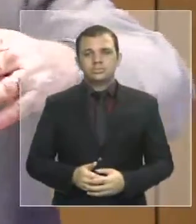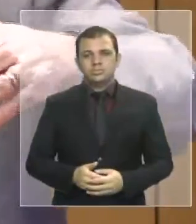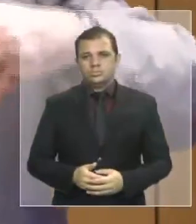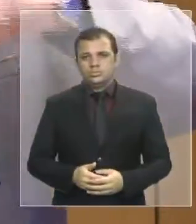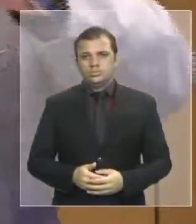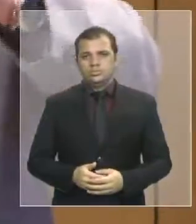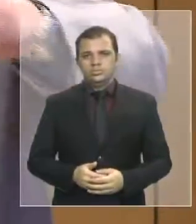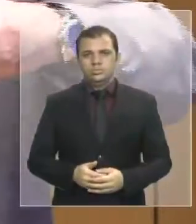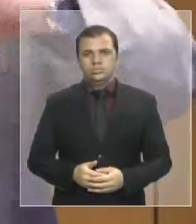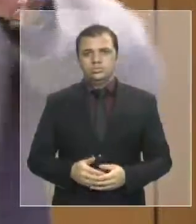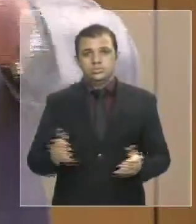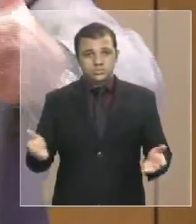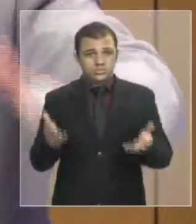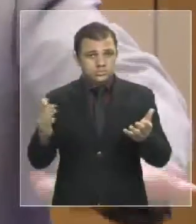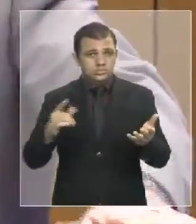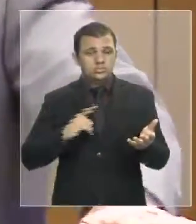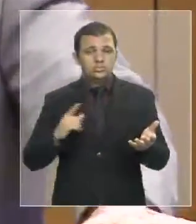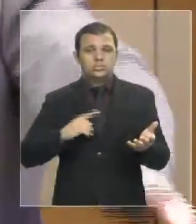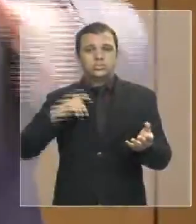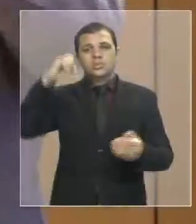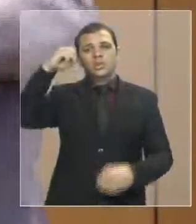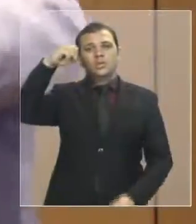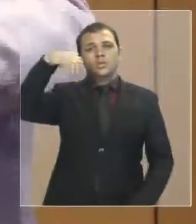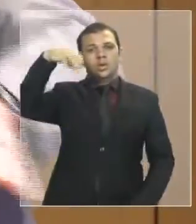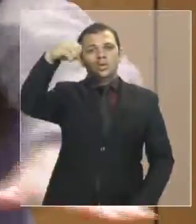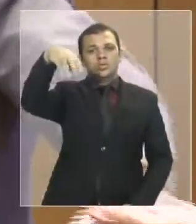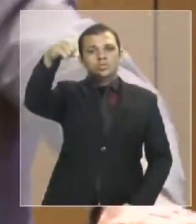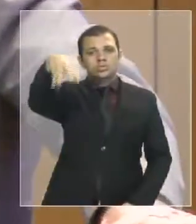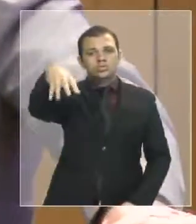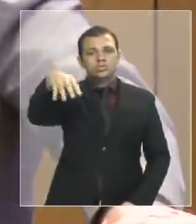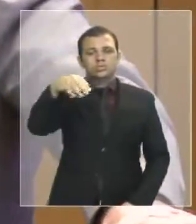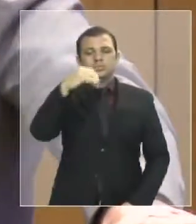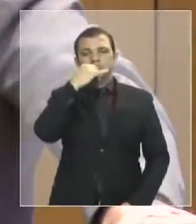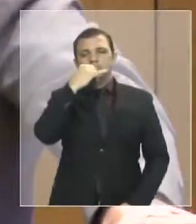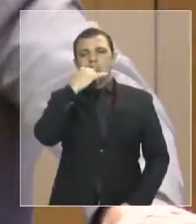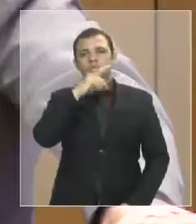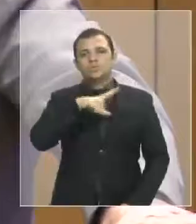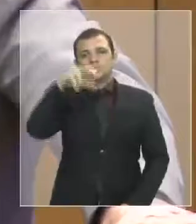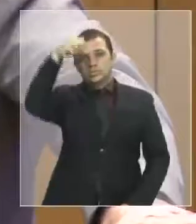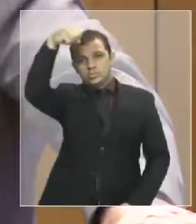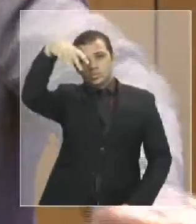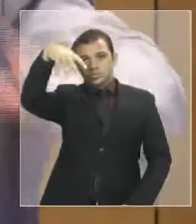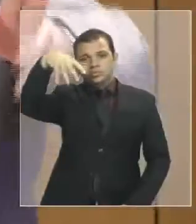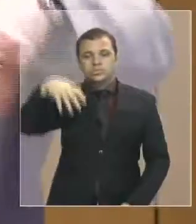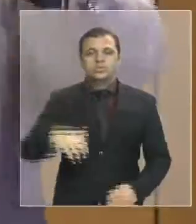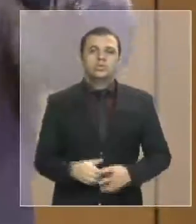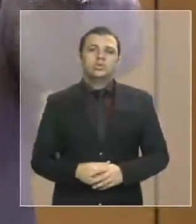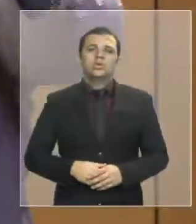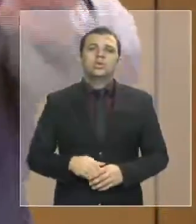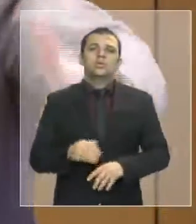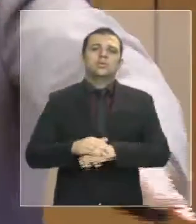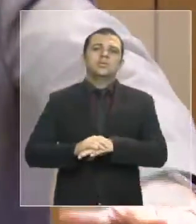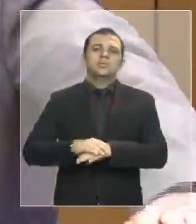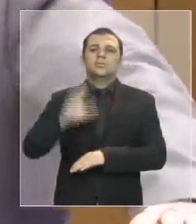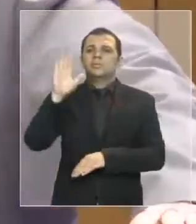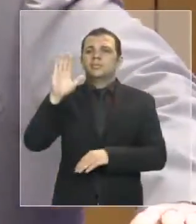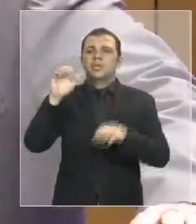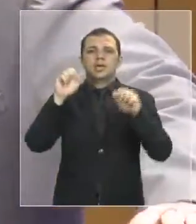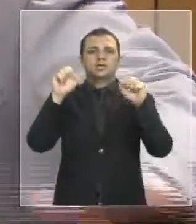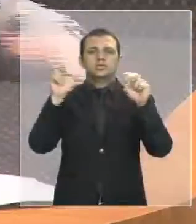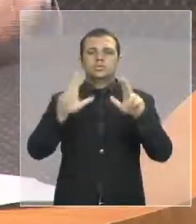uma iluminação no caso de lâmpadas muito maior